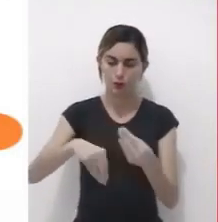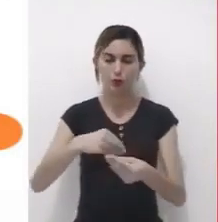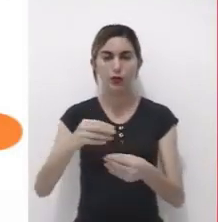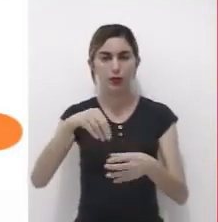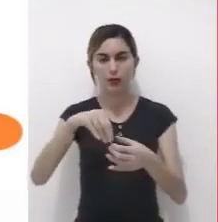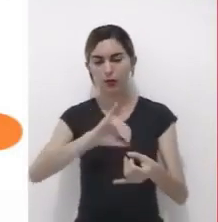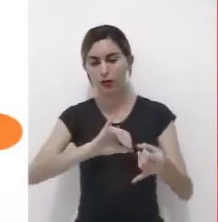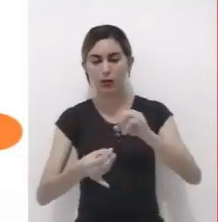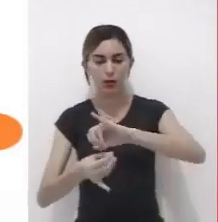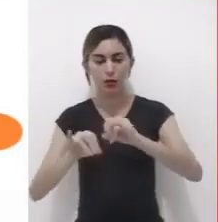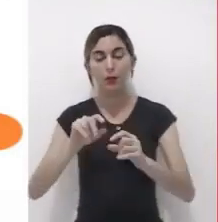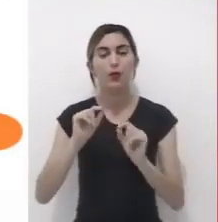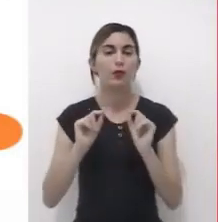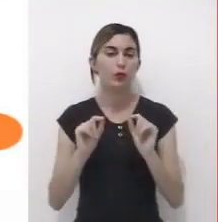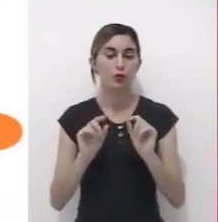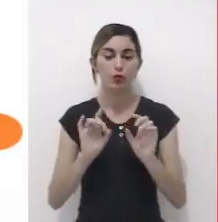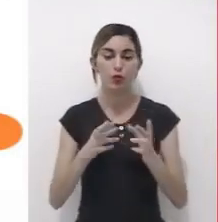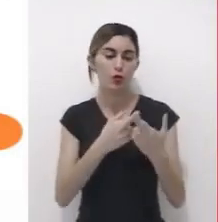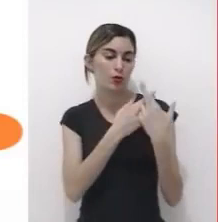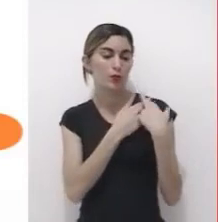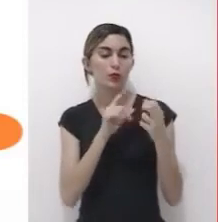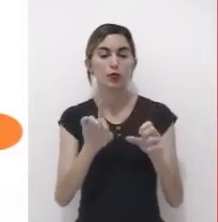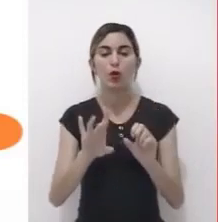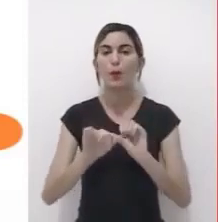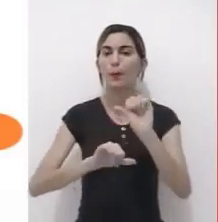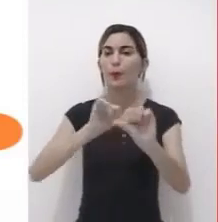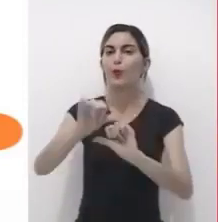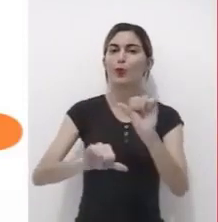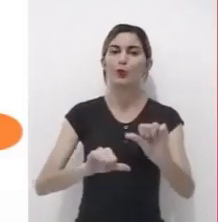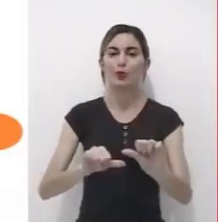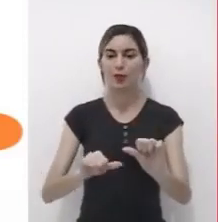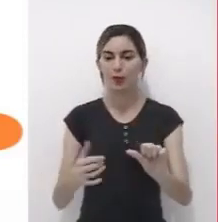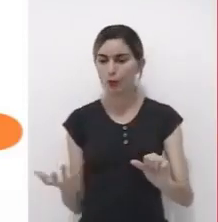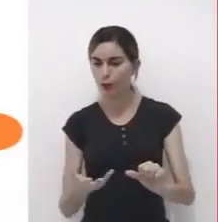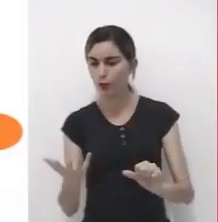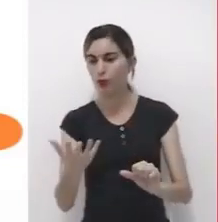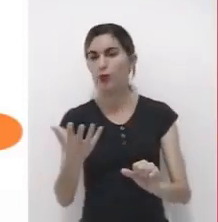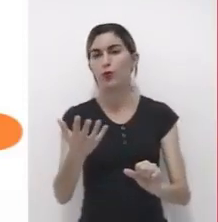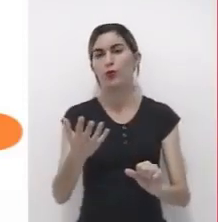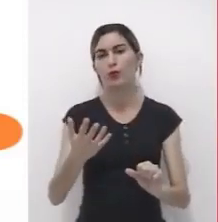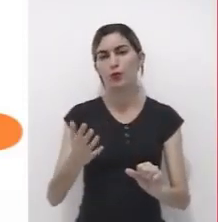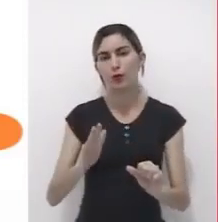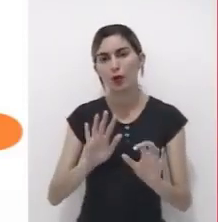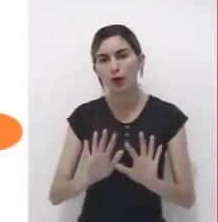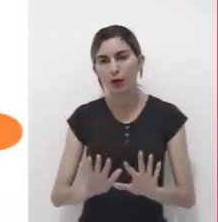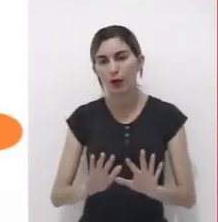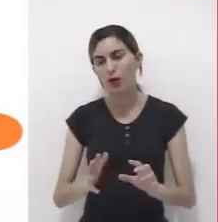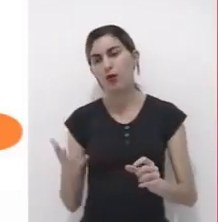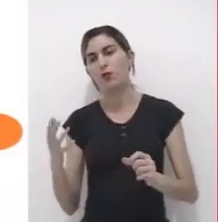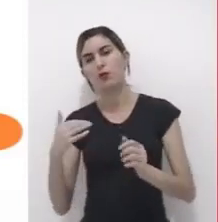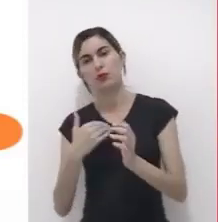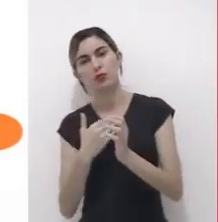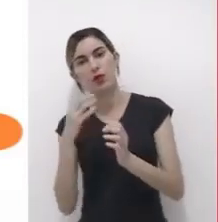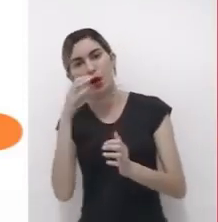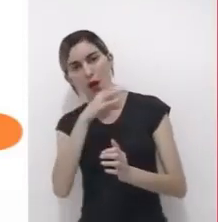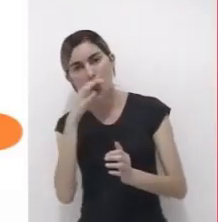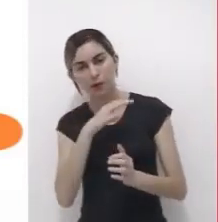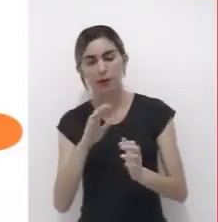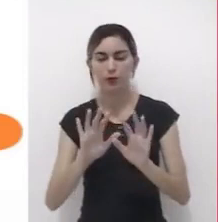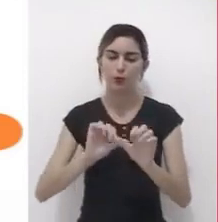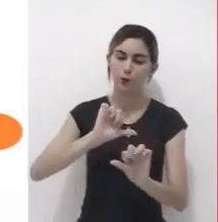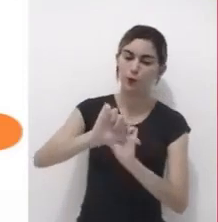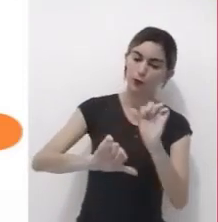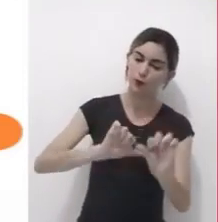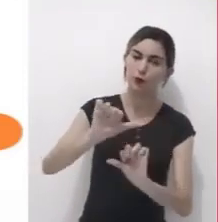química, tendo apenas como função alterar a velocidade, né, dessa reação.